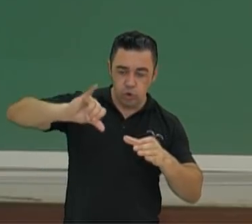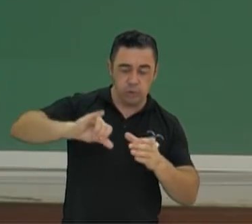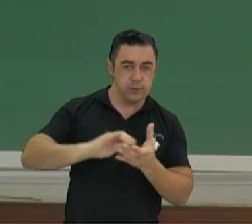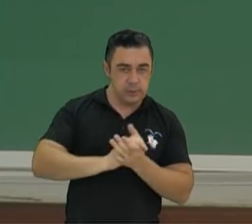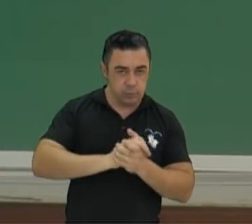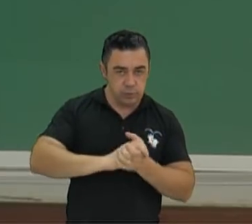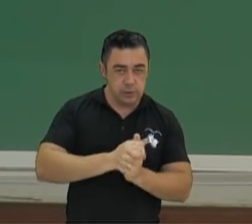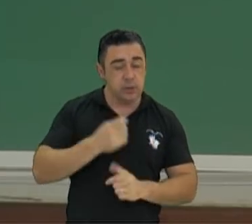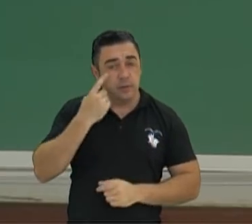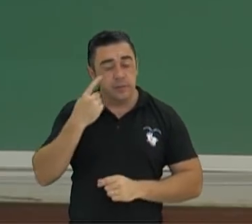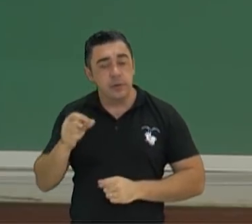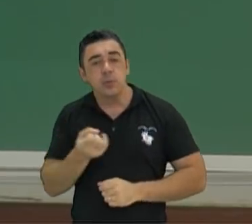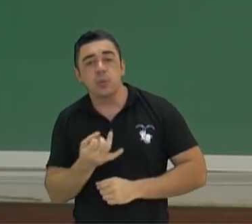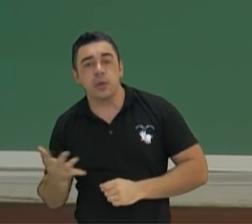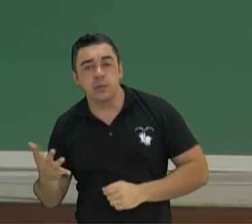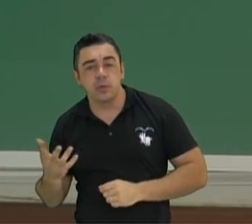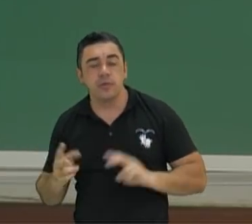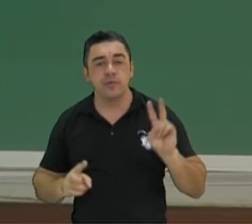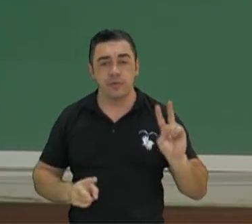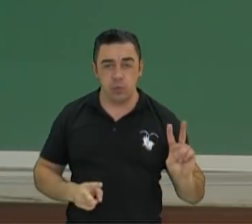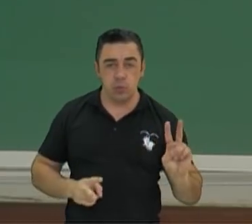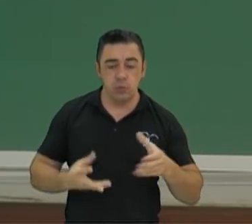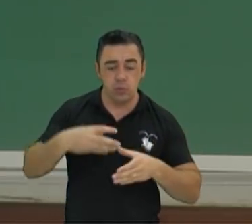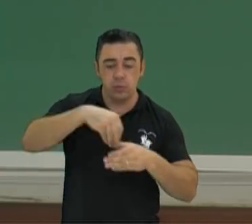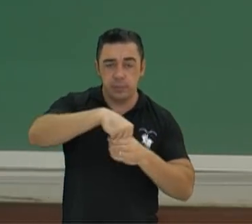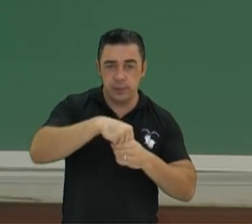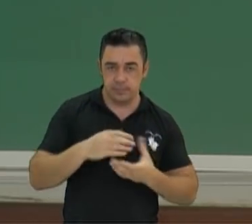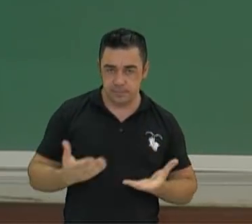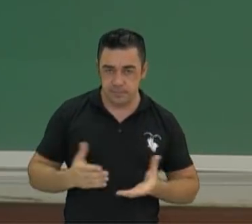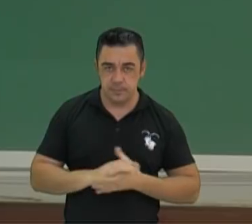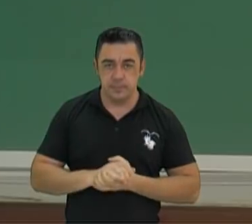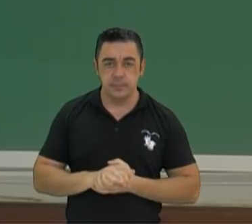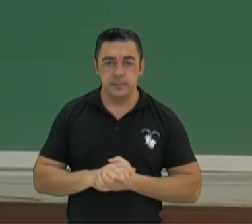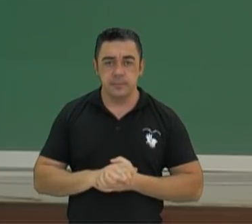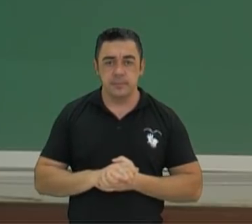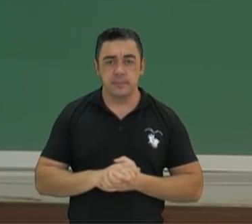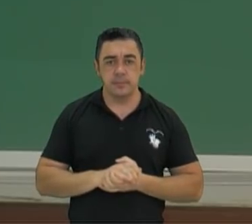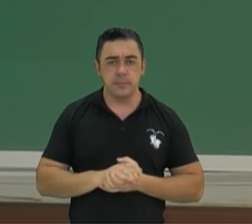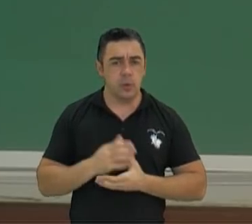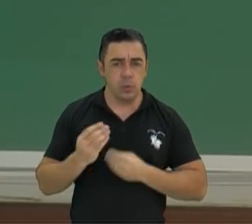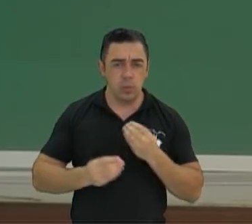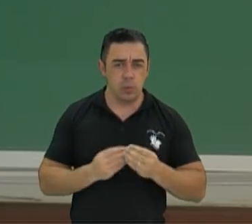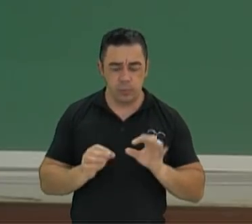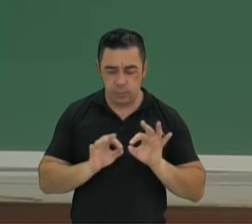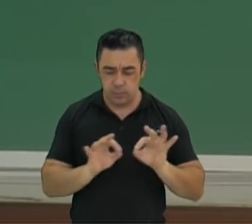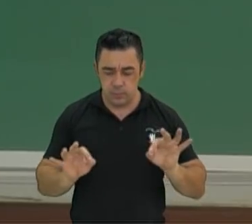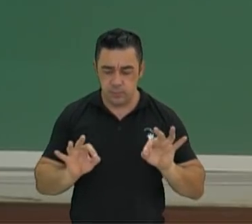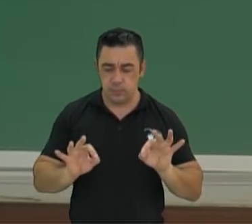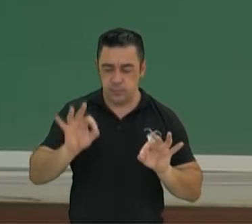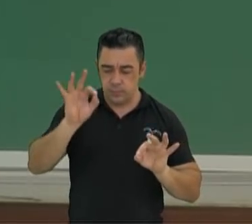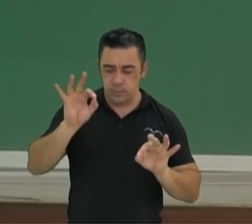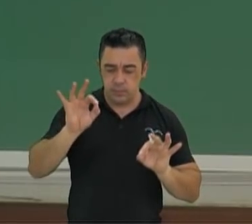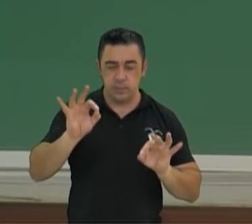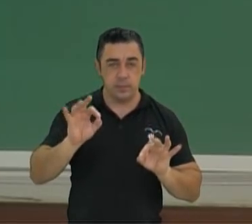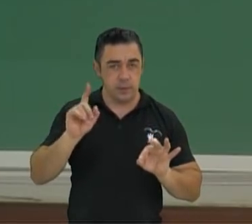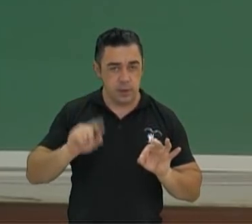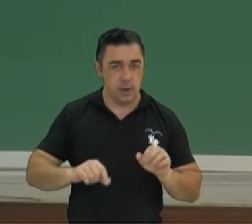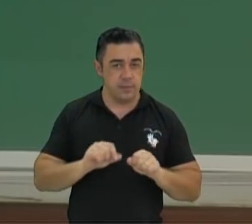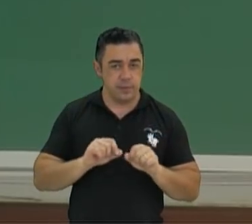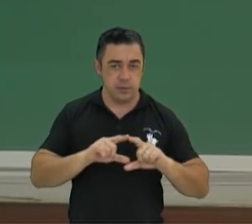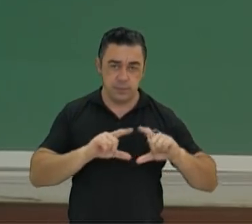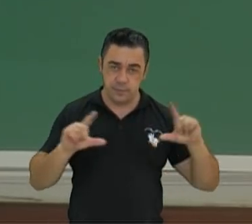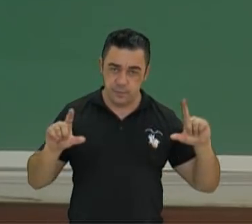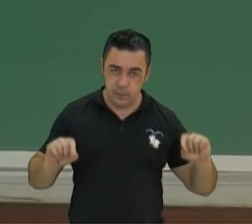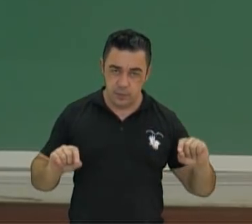calcular primeiro o volume dele. Lembram que a prof falou? O volume dele, como ele tem medidas diferentes, nós usamos a fórmula